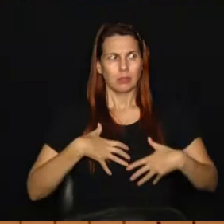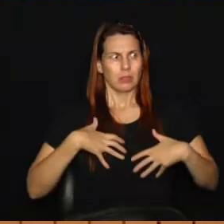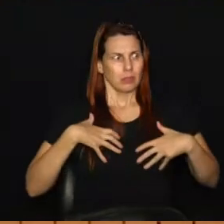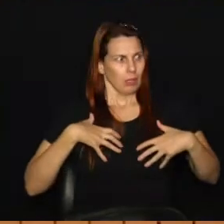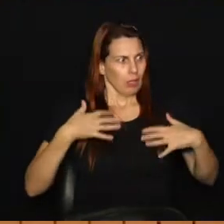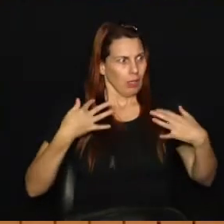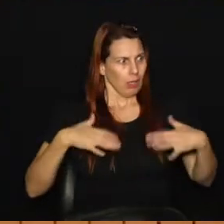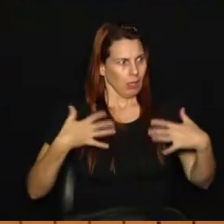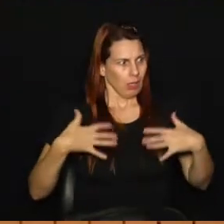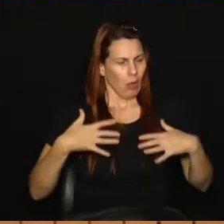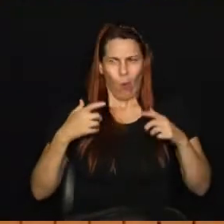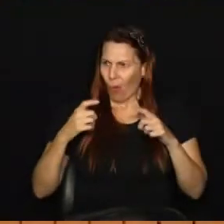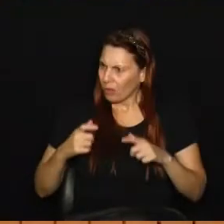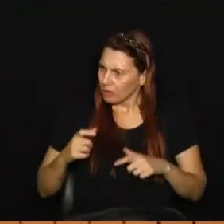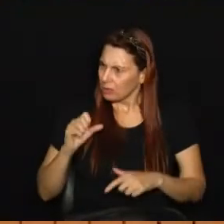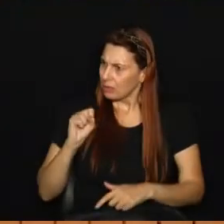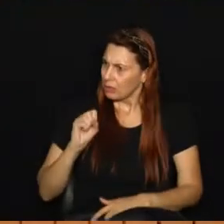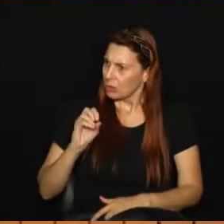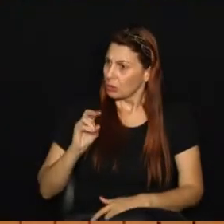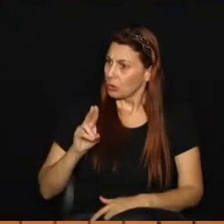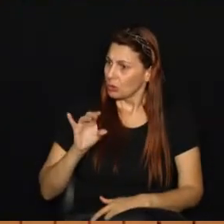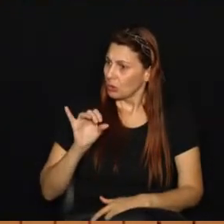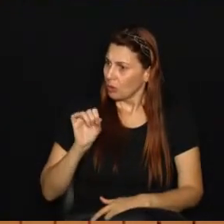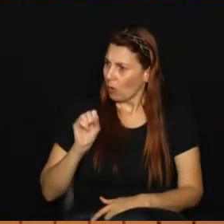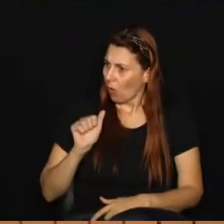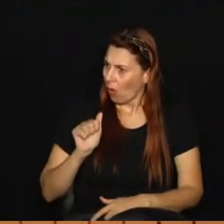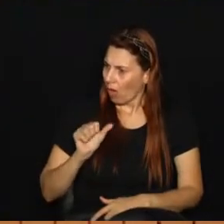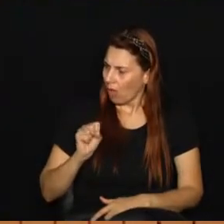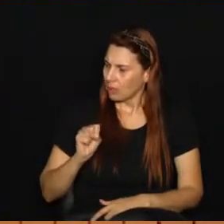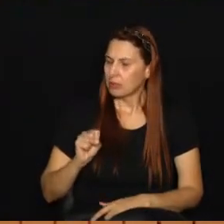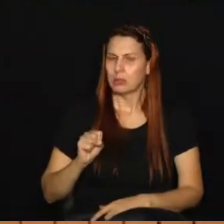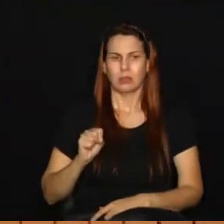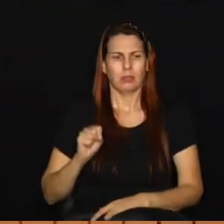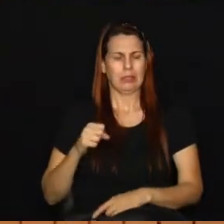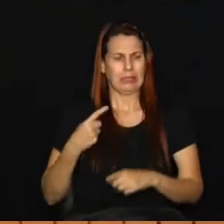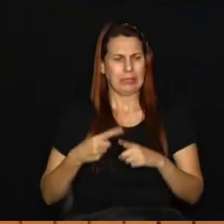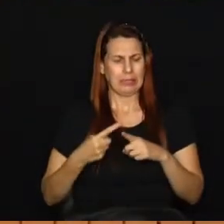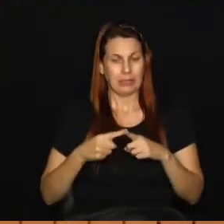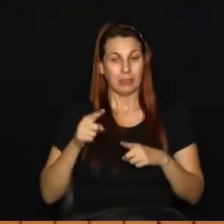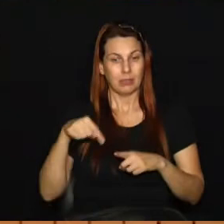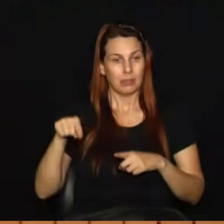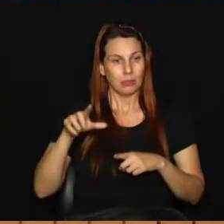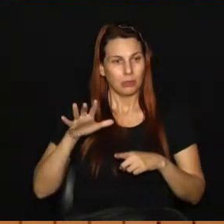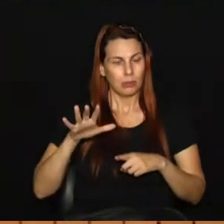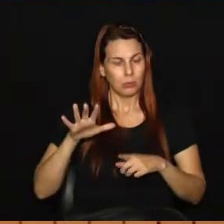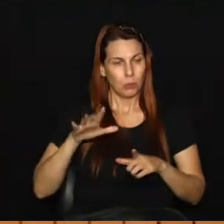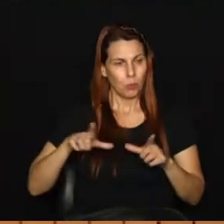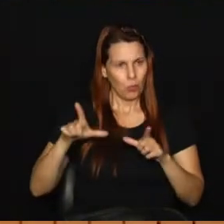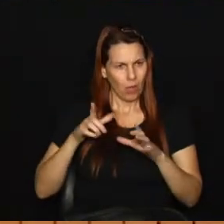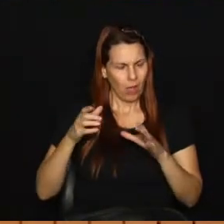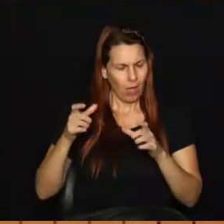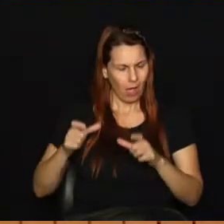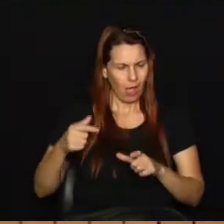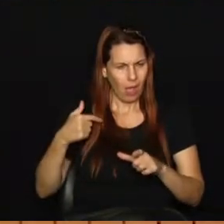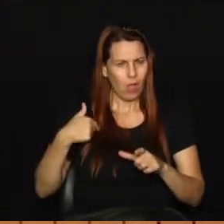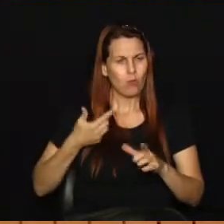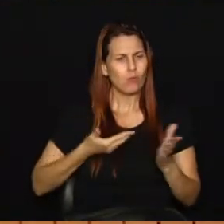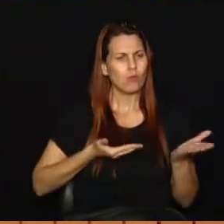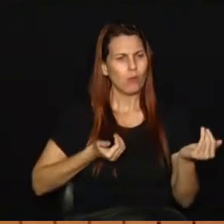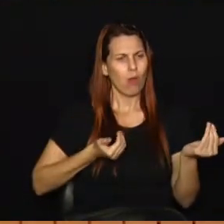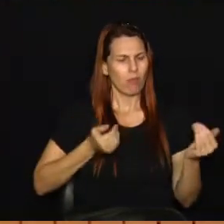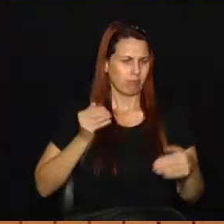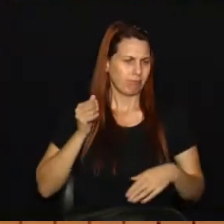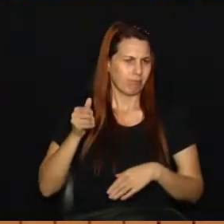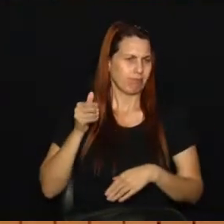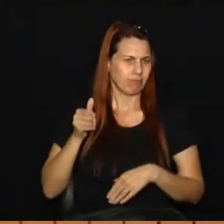Né? Souzas, né? Porque, né, era um lugar que eu tinha ido quando jovem, quando não